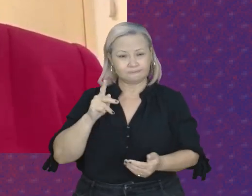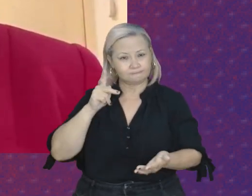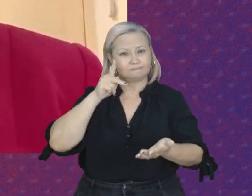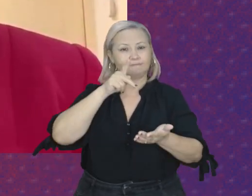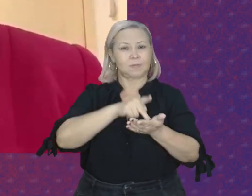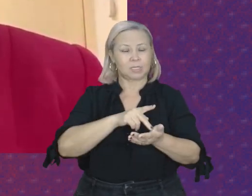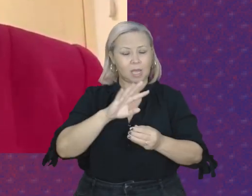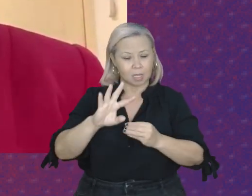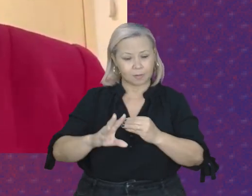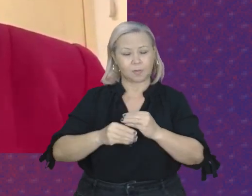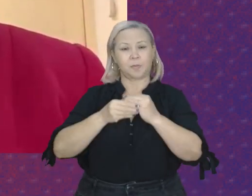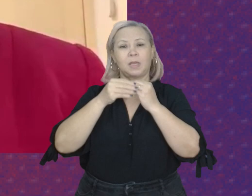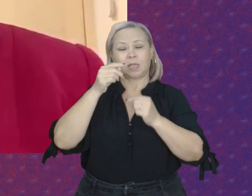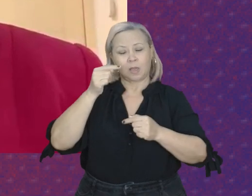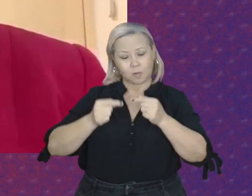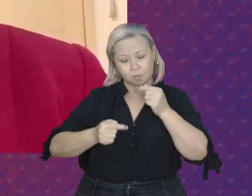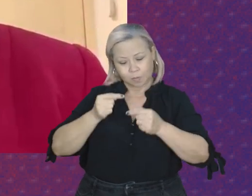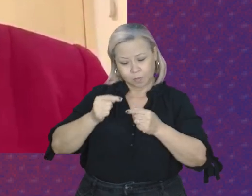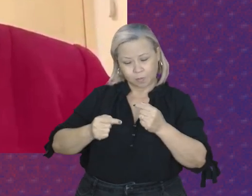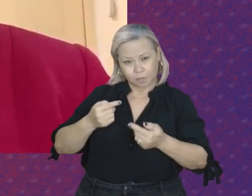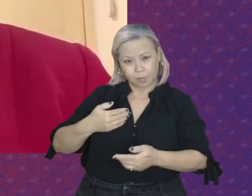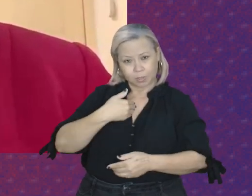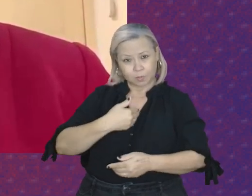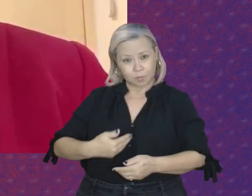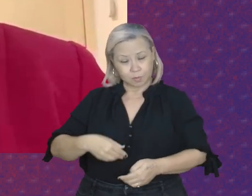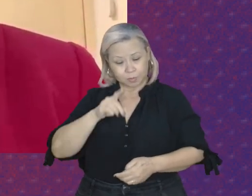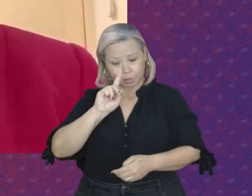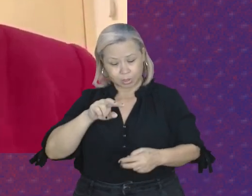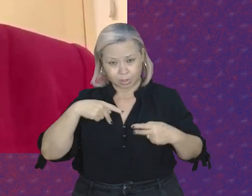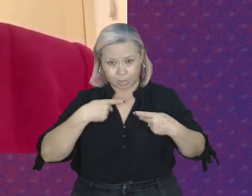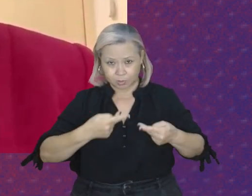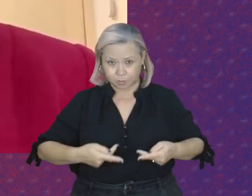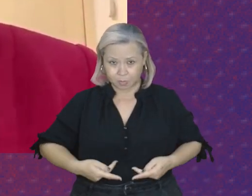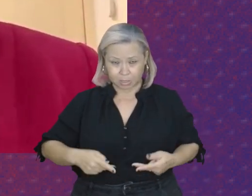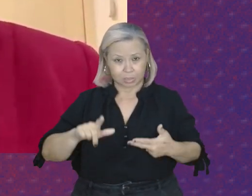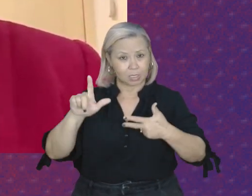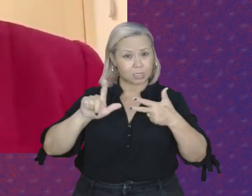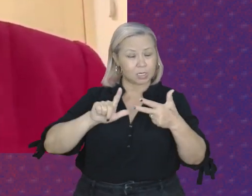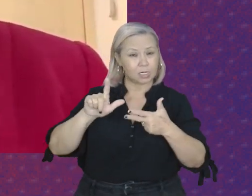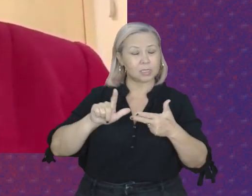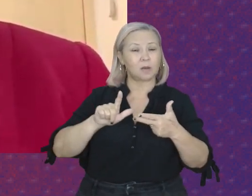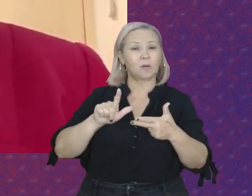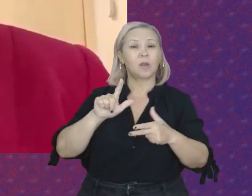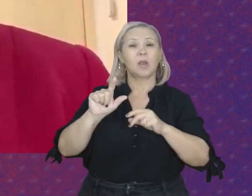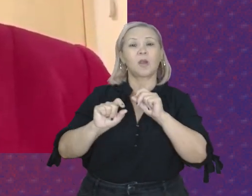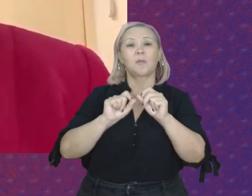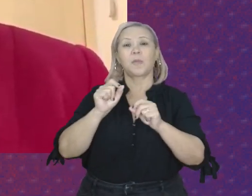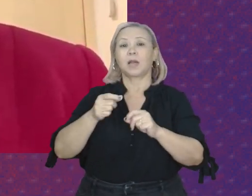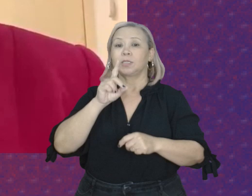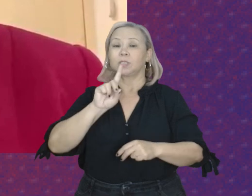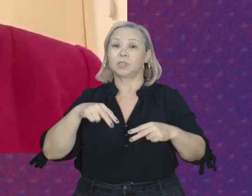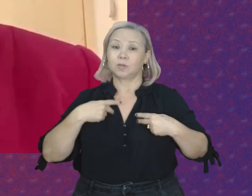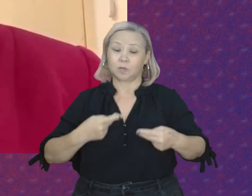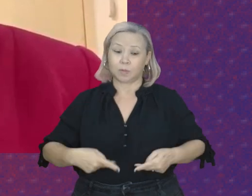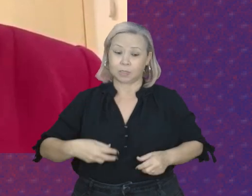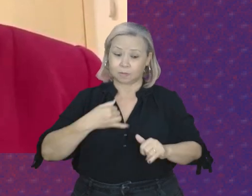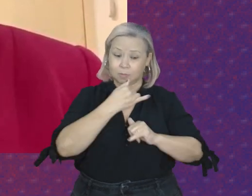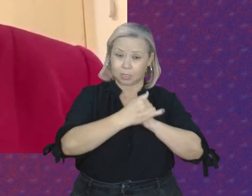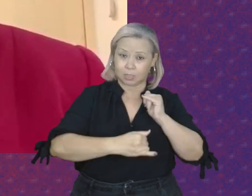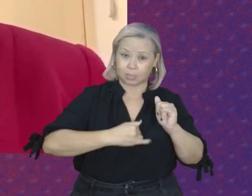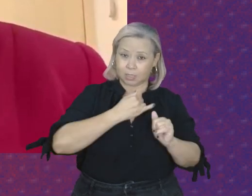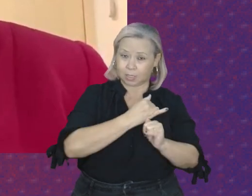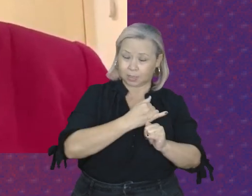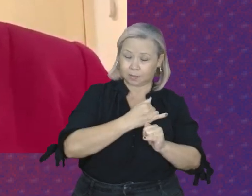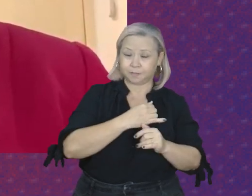você implementa políticas públicas de direitos humanos e legislação para direitos humanos na internet. Então, estes são os